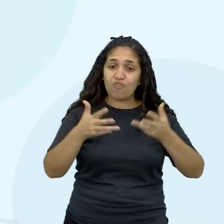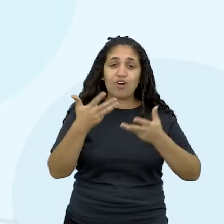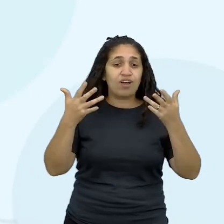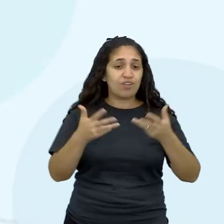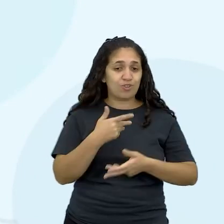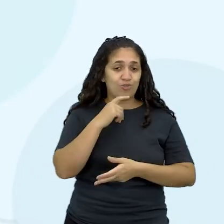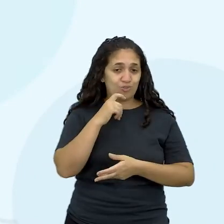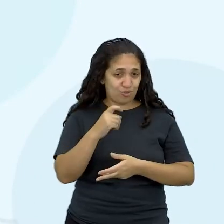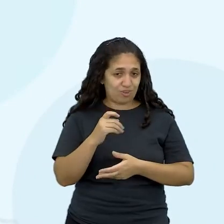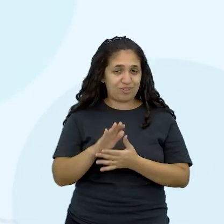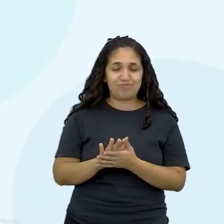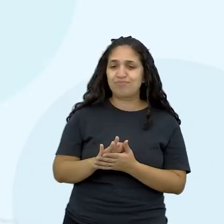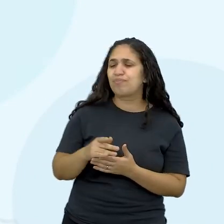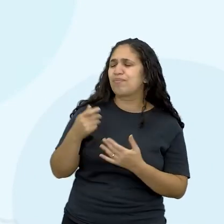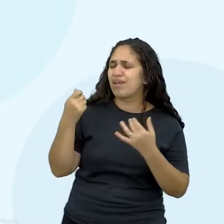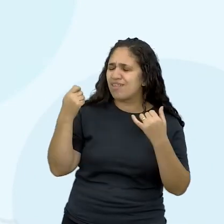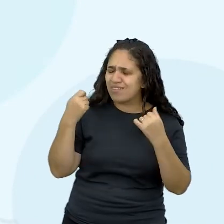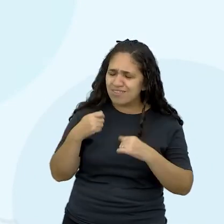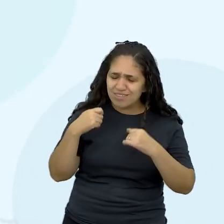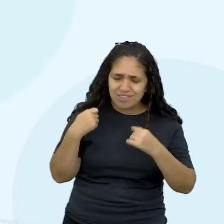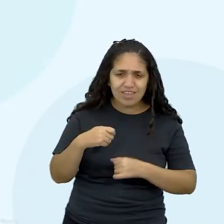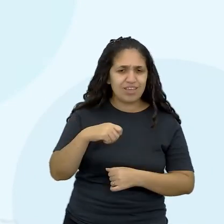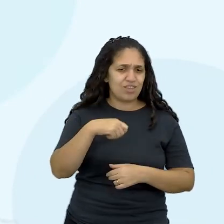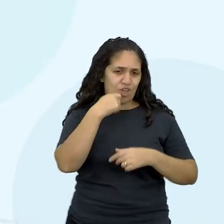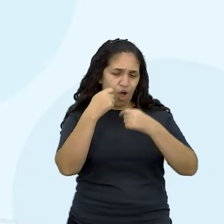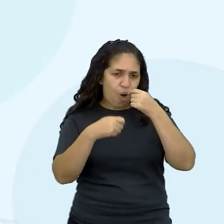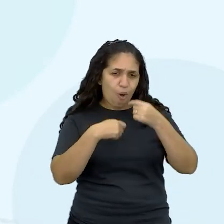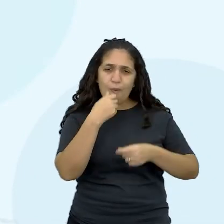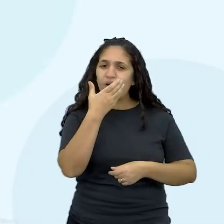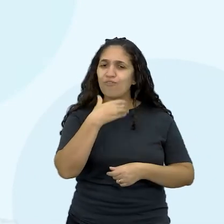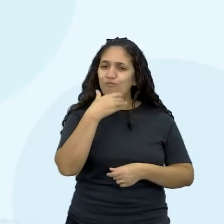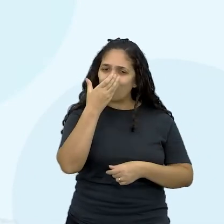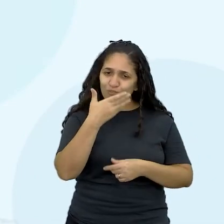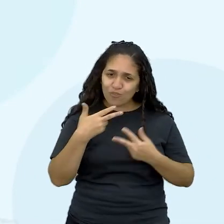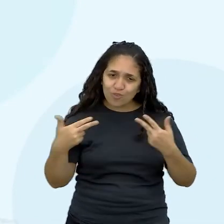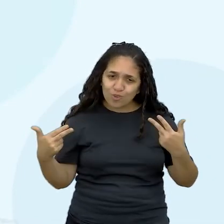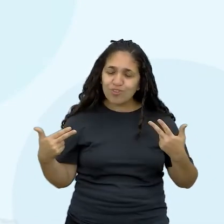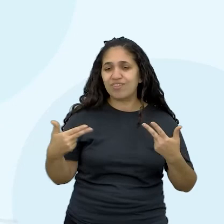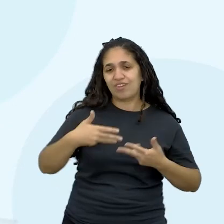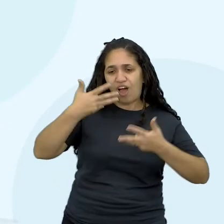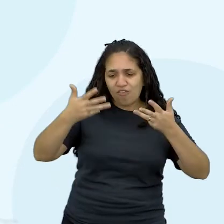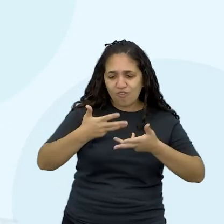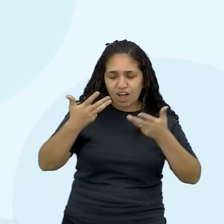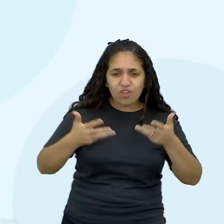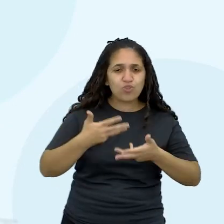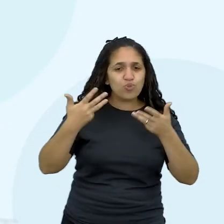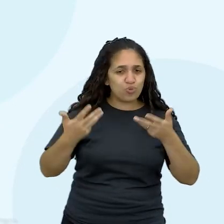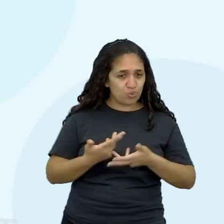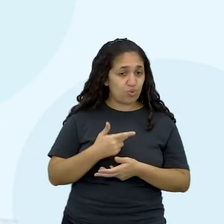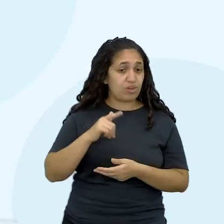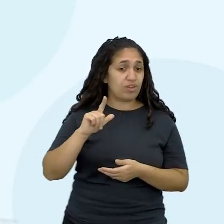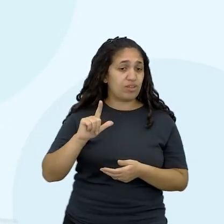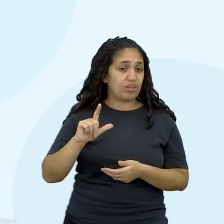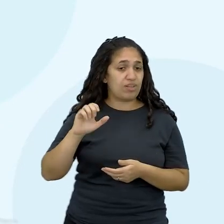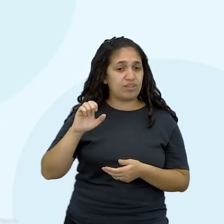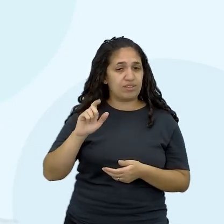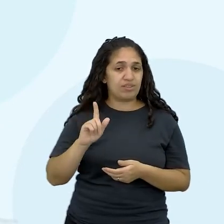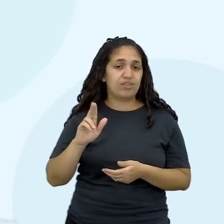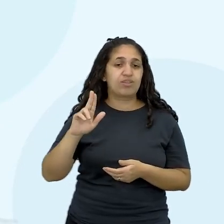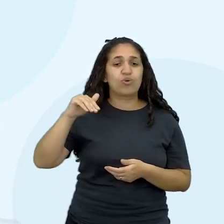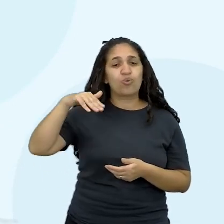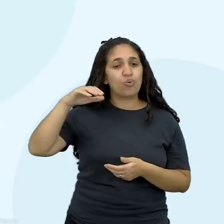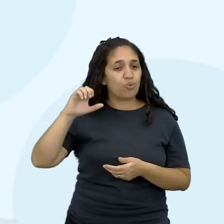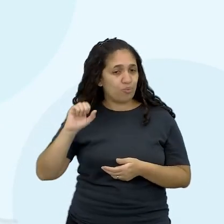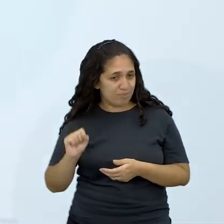Então, preciso consumir frutas, preciso consumir verduras, preciso consumir